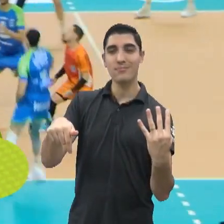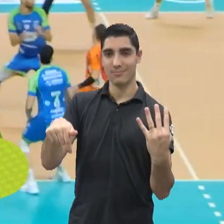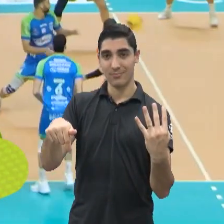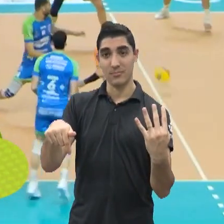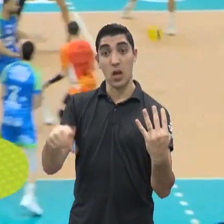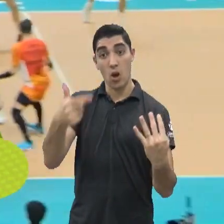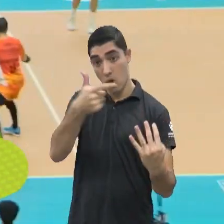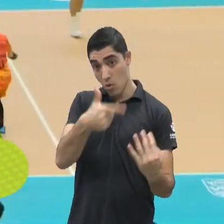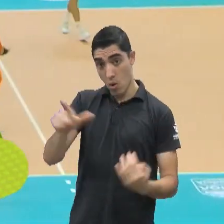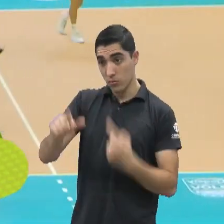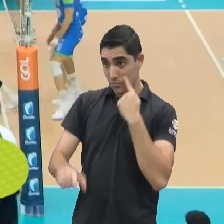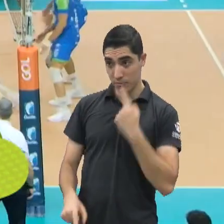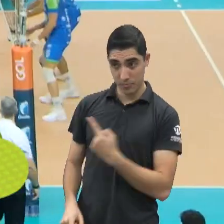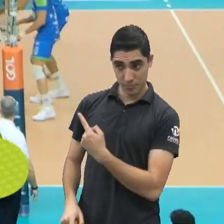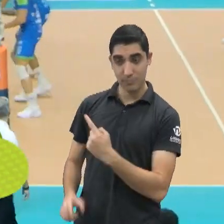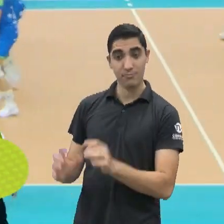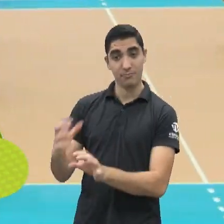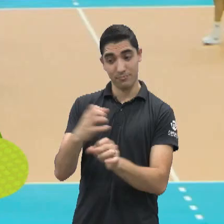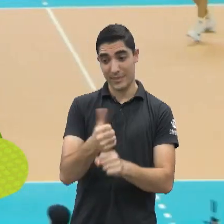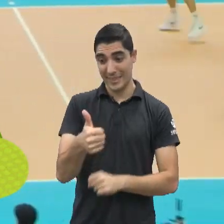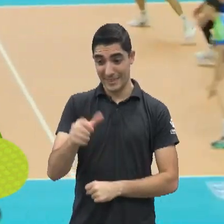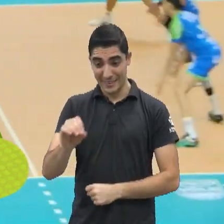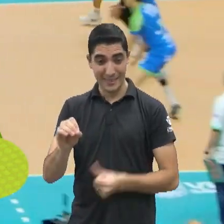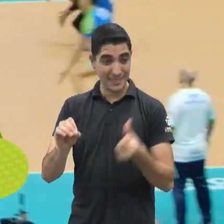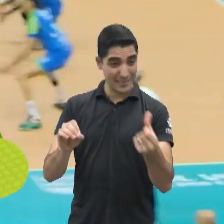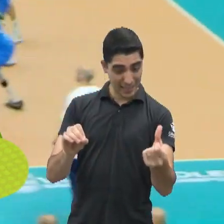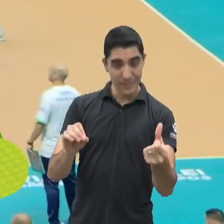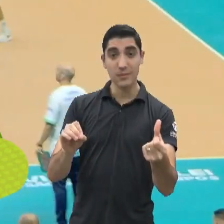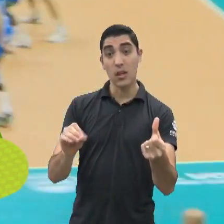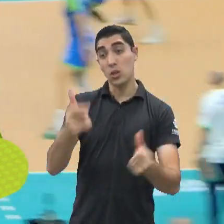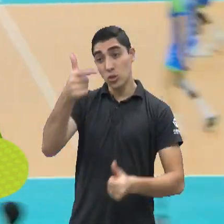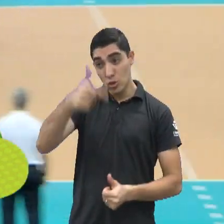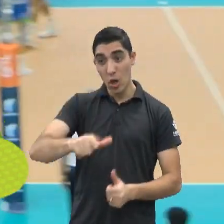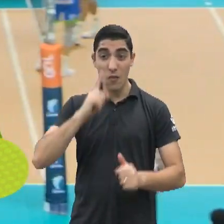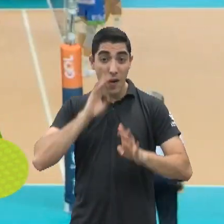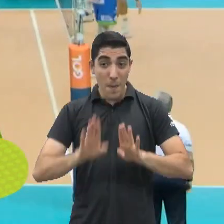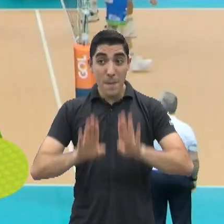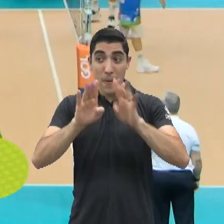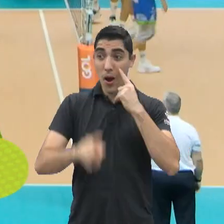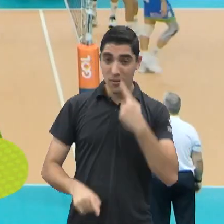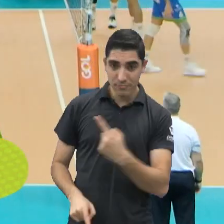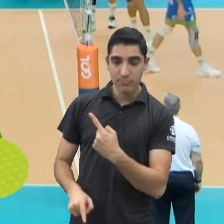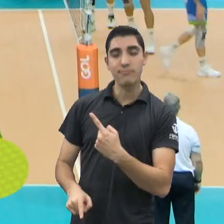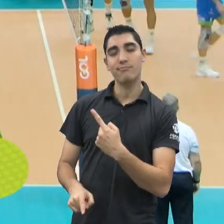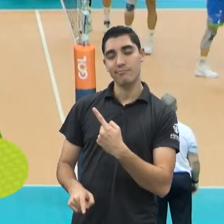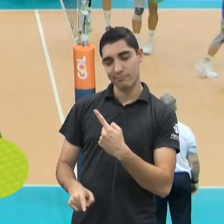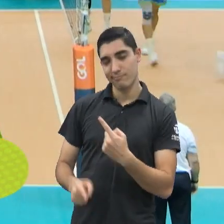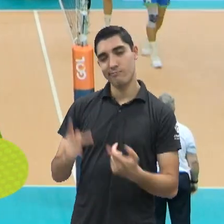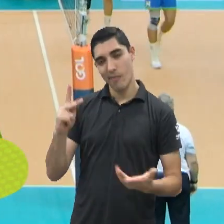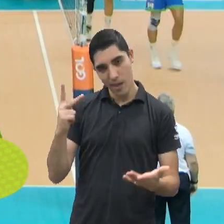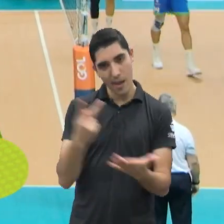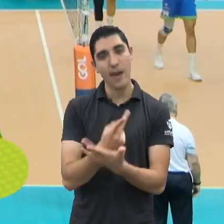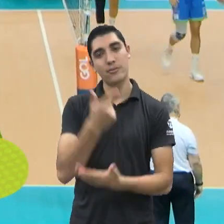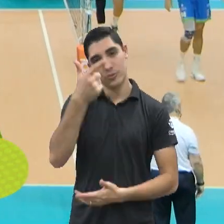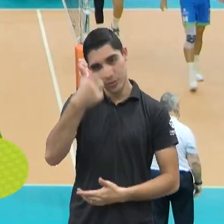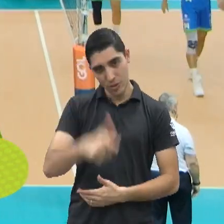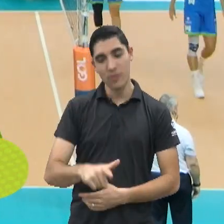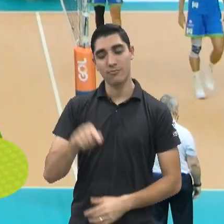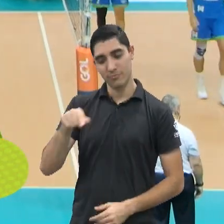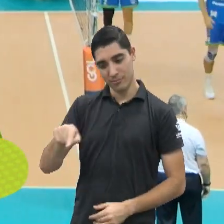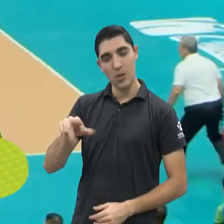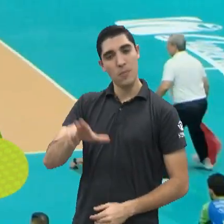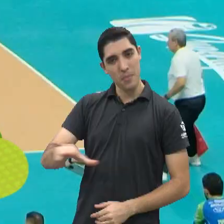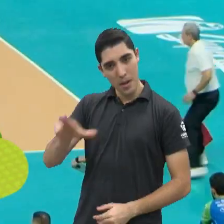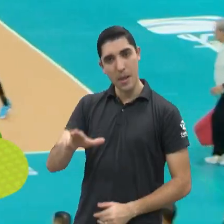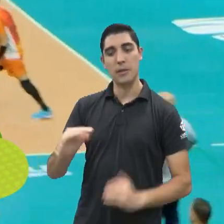Franco, 10-6. Nesse lance, o bloqueio até acertou o tempo, mas errou a mira. Mais um ponto para o Praia